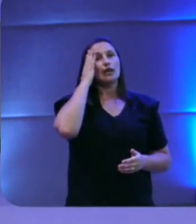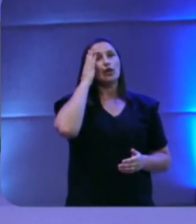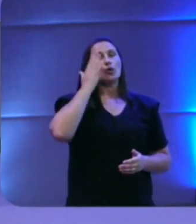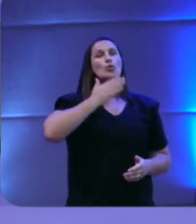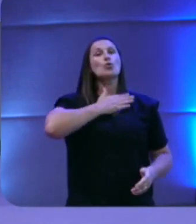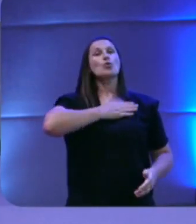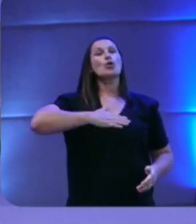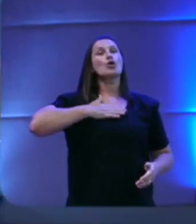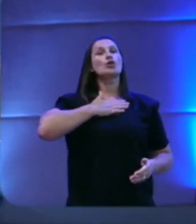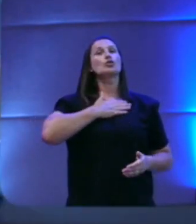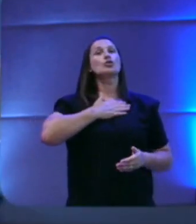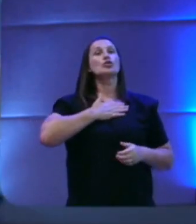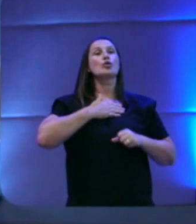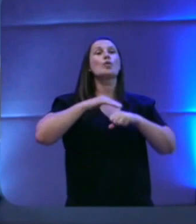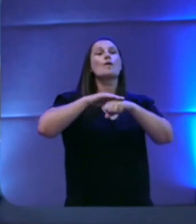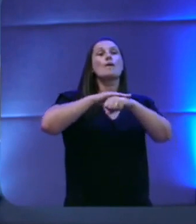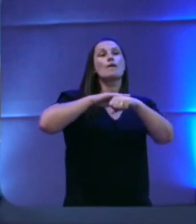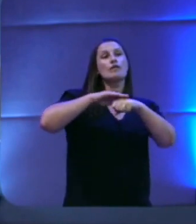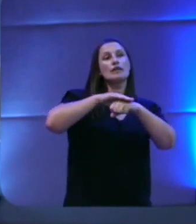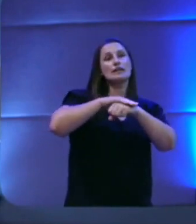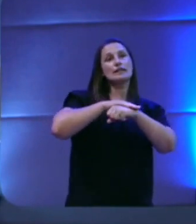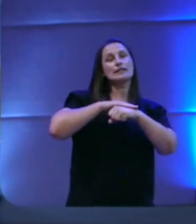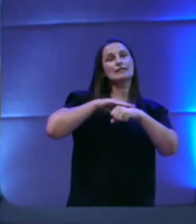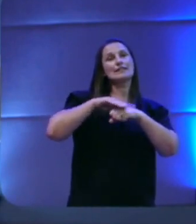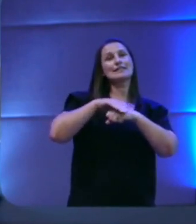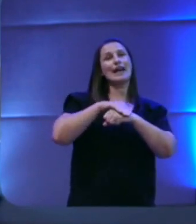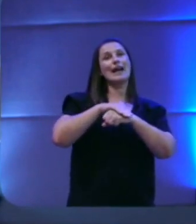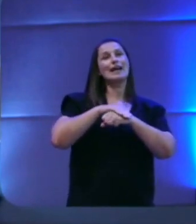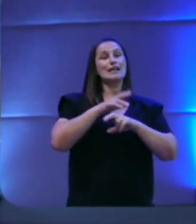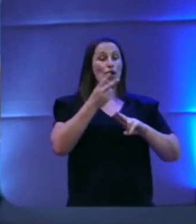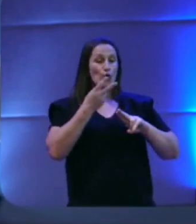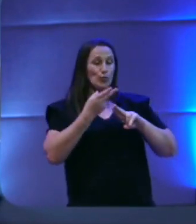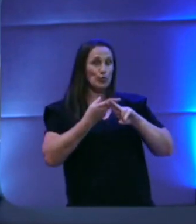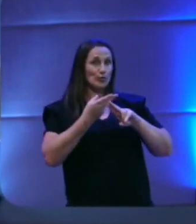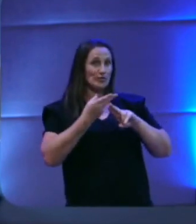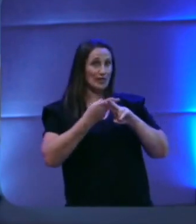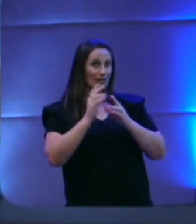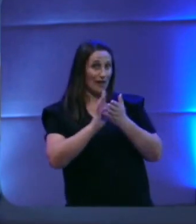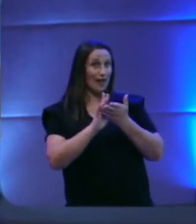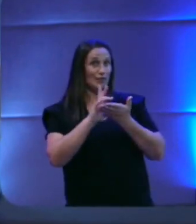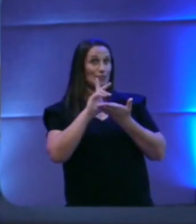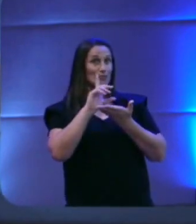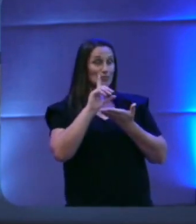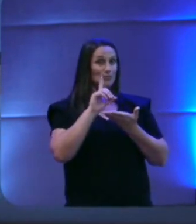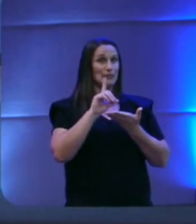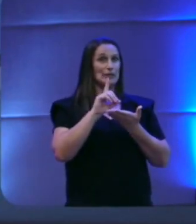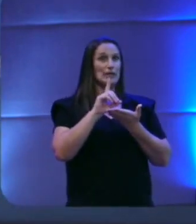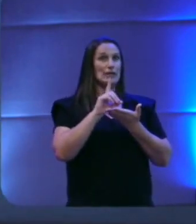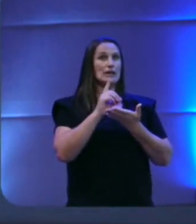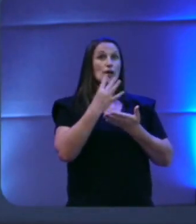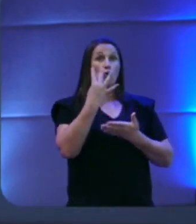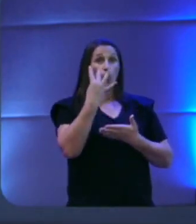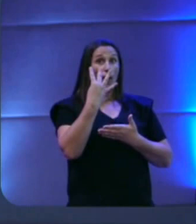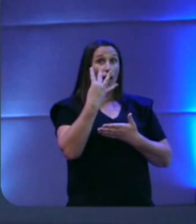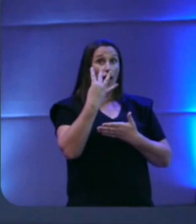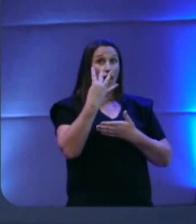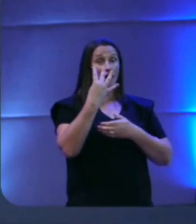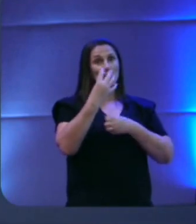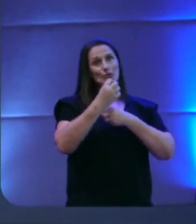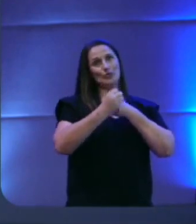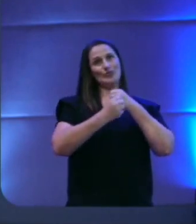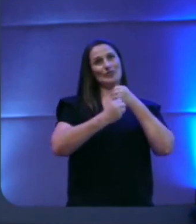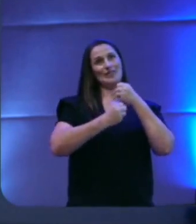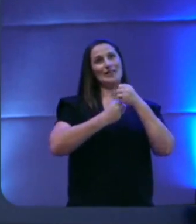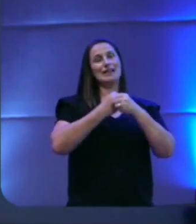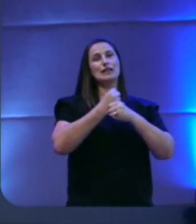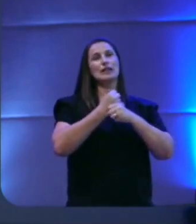falar sobre Deus com pessoas, é usando a Bíblia. Eu gosto muito de fazer isso. E durante esses 4 anos que eu estive fora do país, estava morando